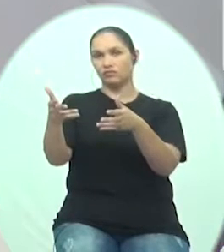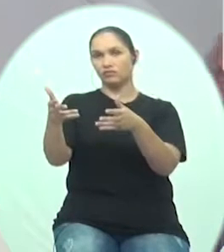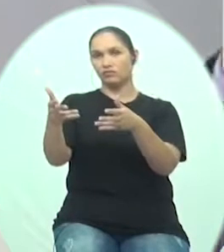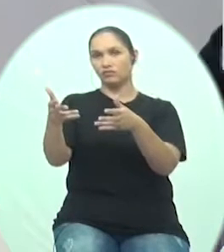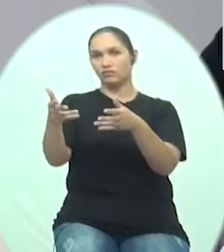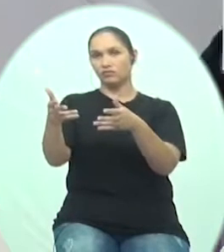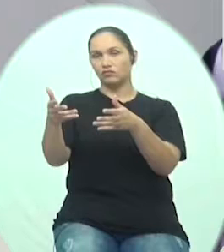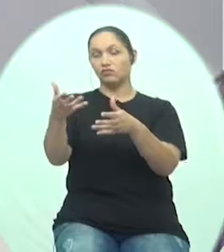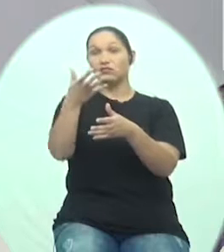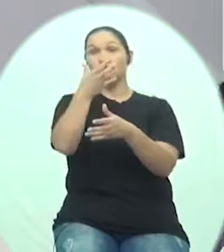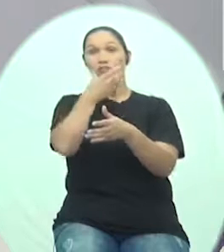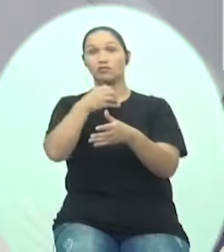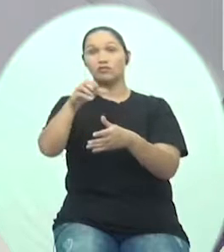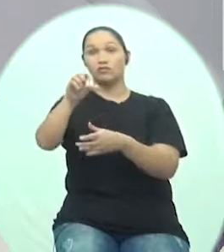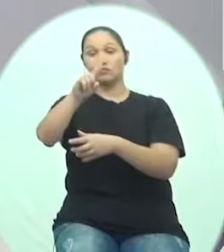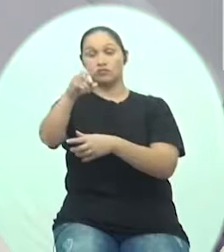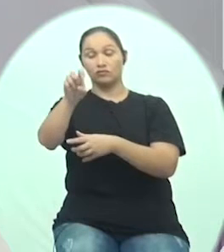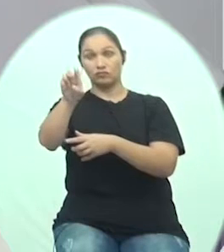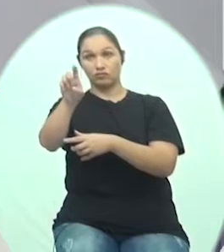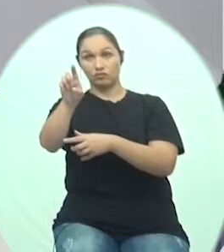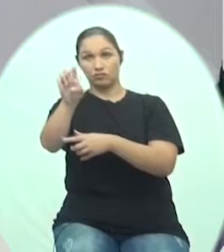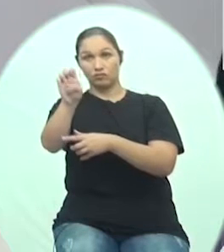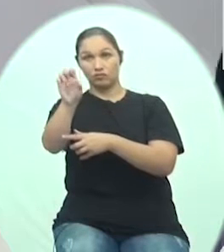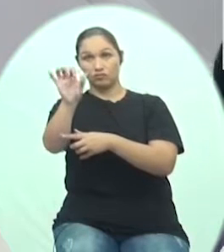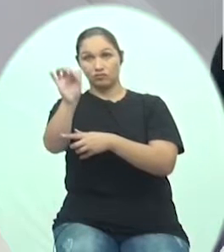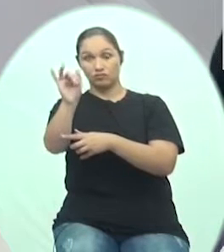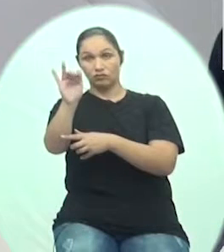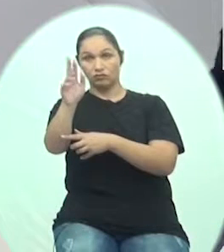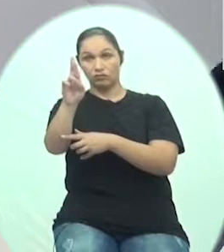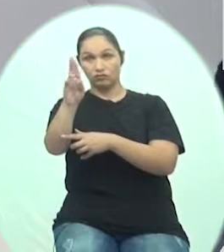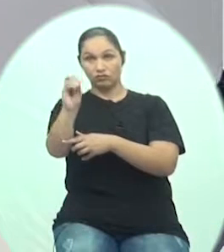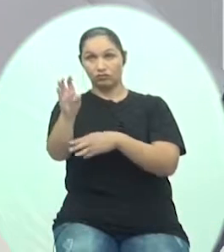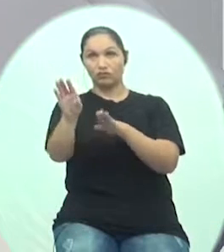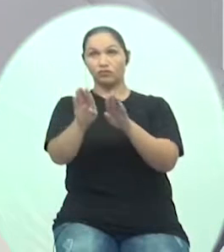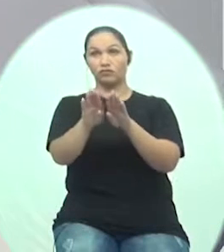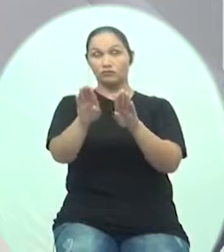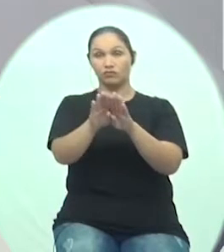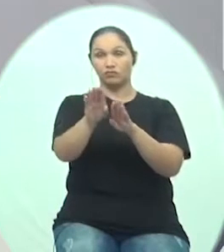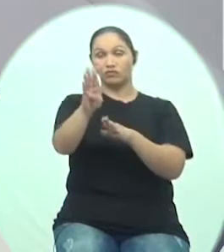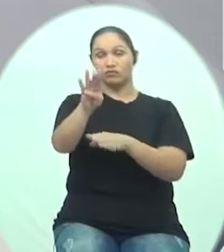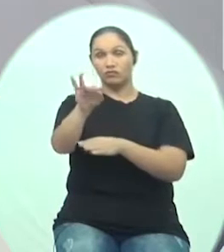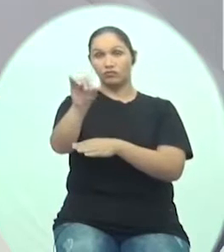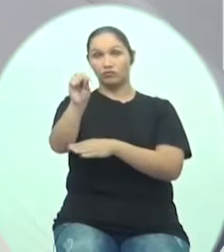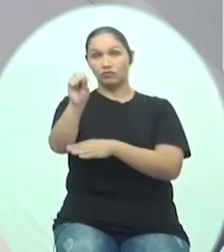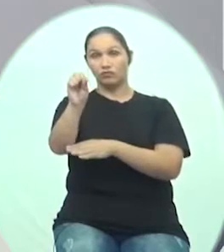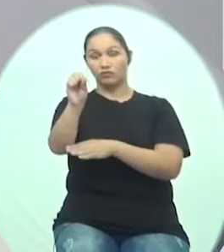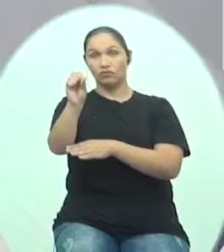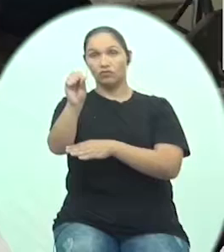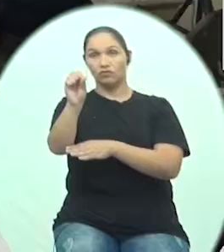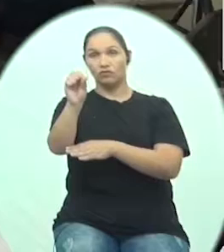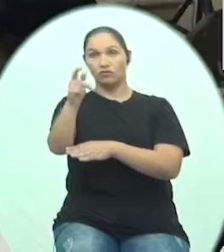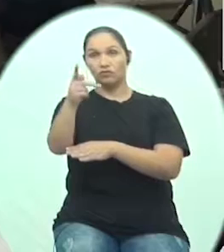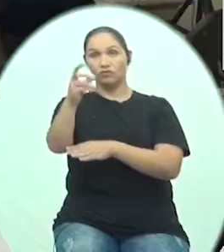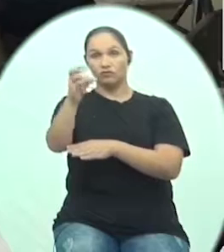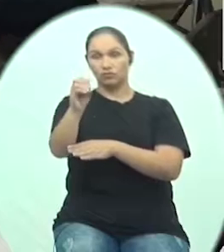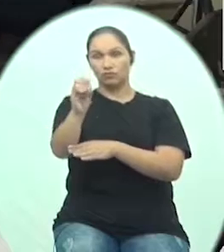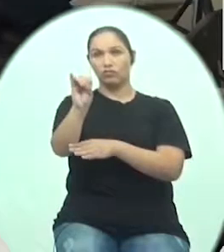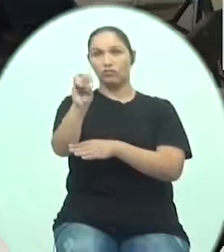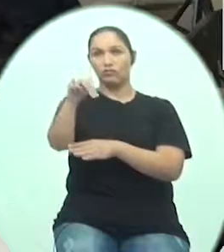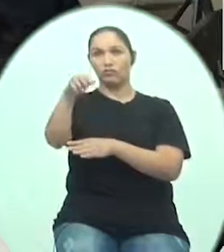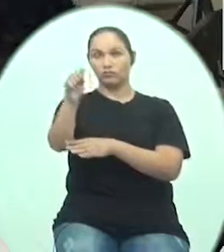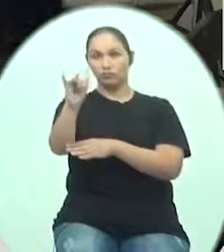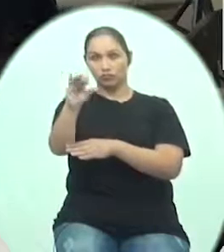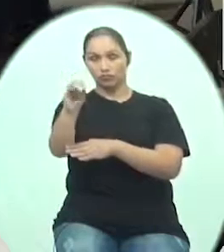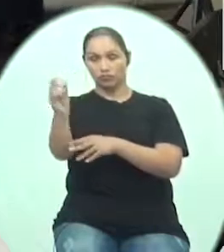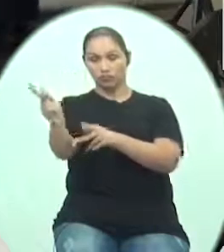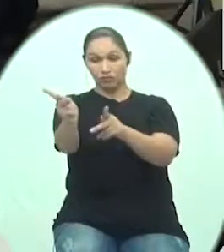fundador do Senhor Zefiro G E também o nosso Bispo Dom Jacinto Flá para que adent o plenário e tome assento junto à mesa